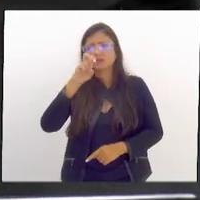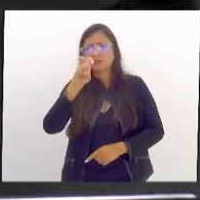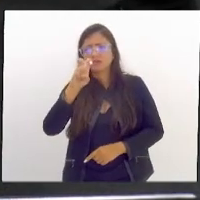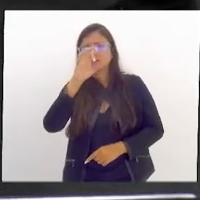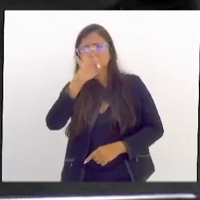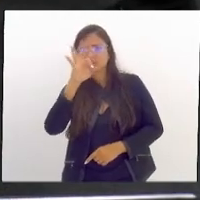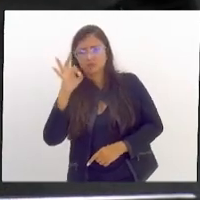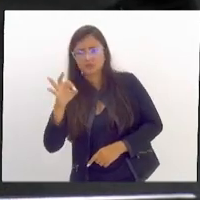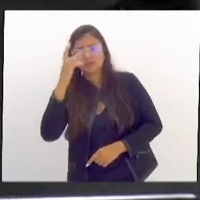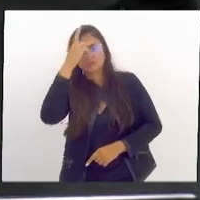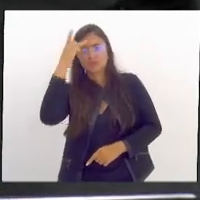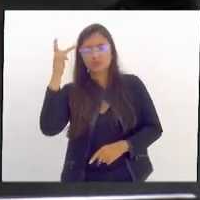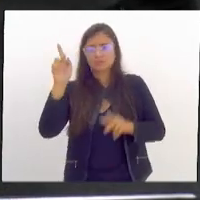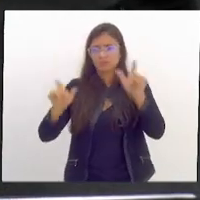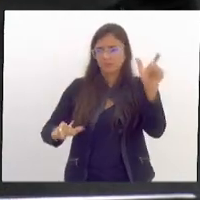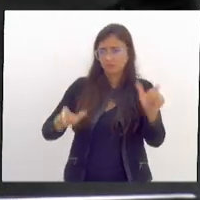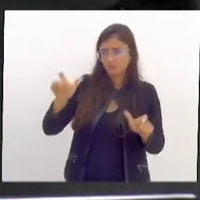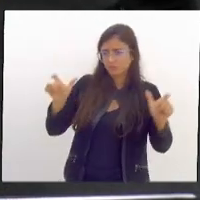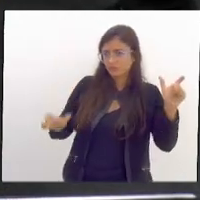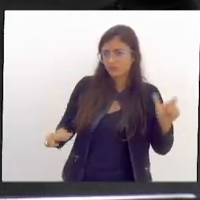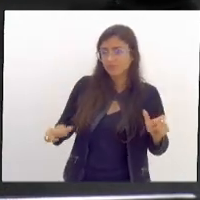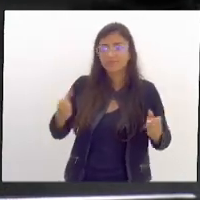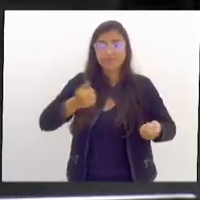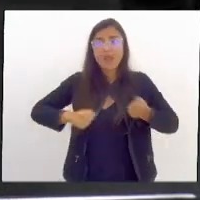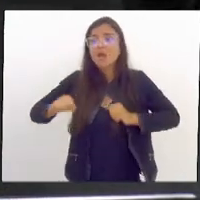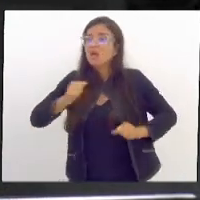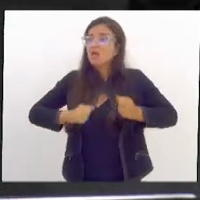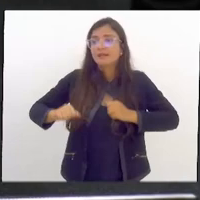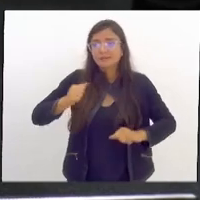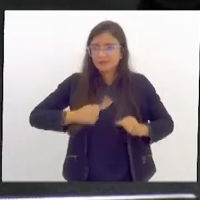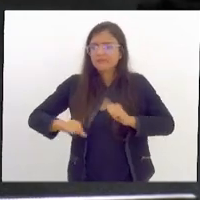95% das pessoas são ansiosas.